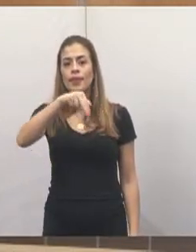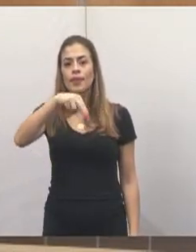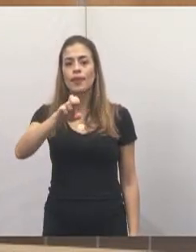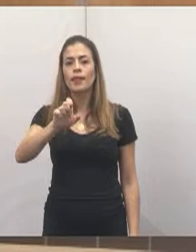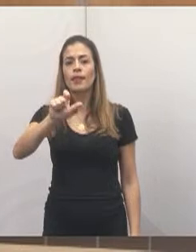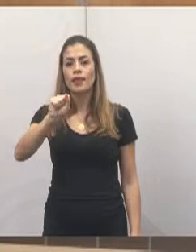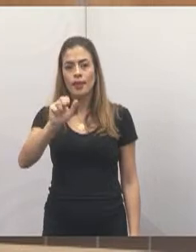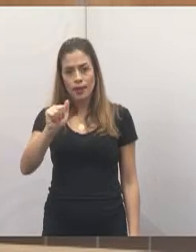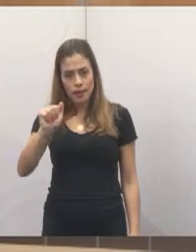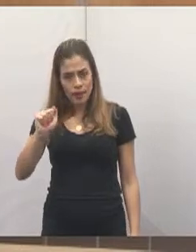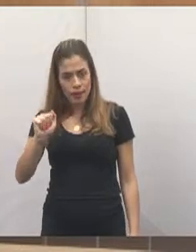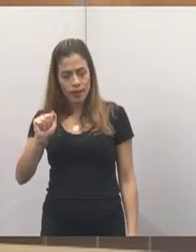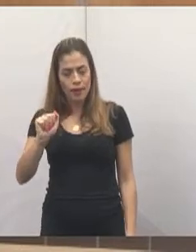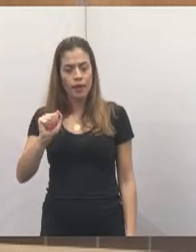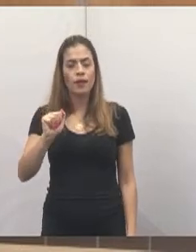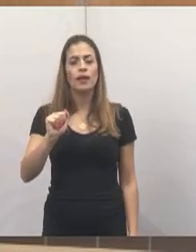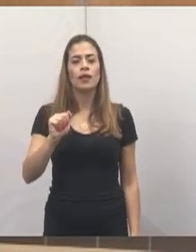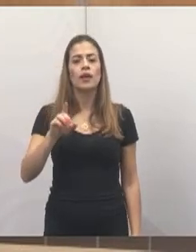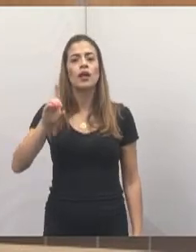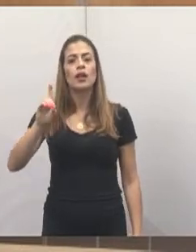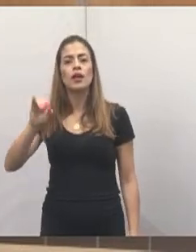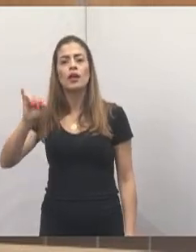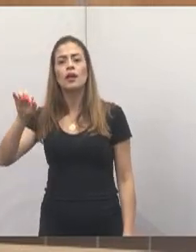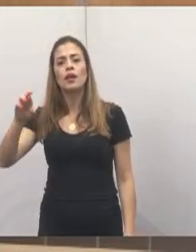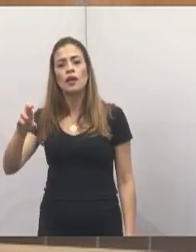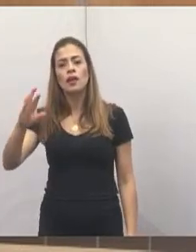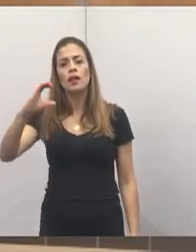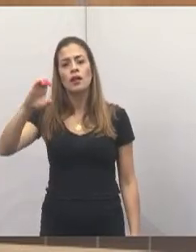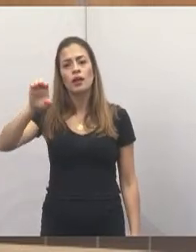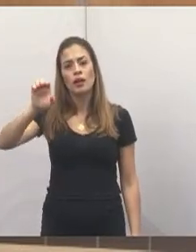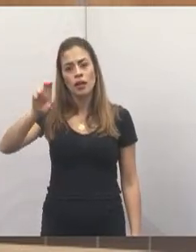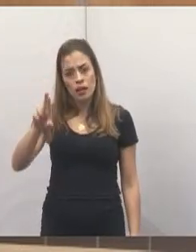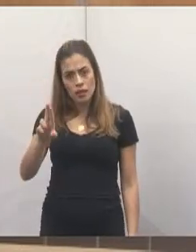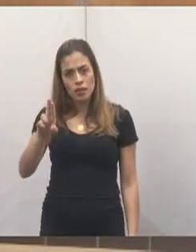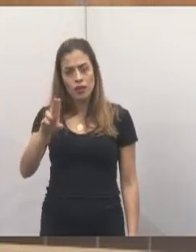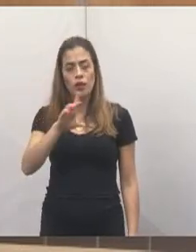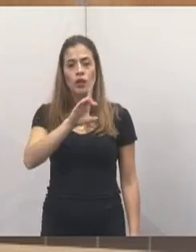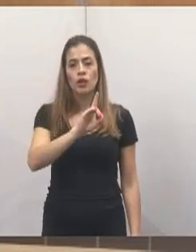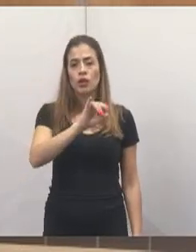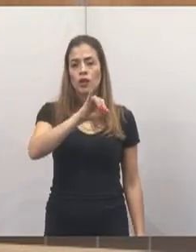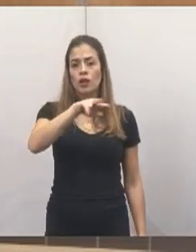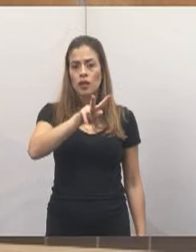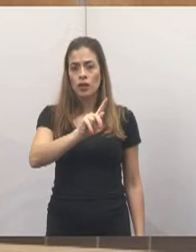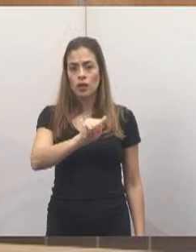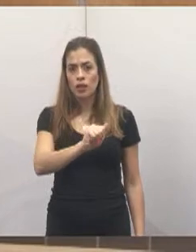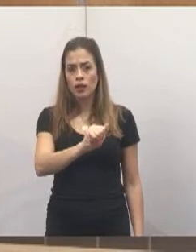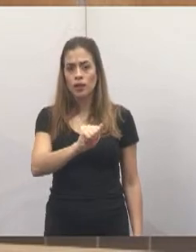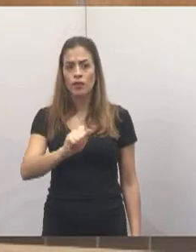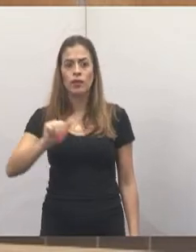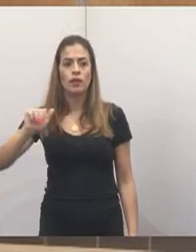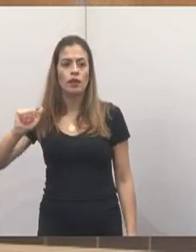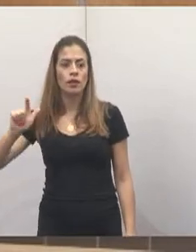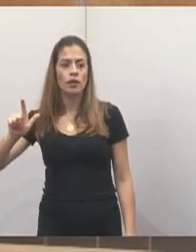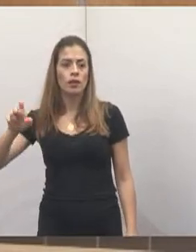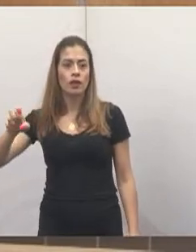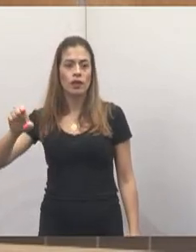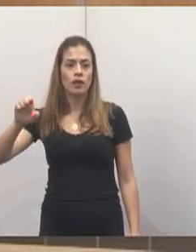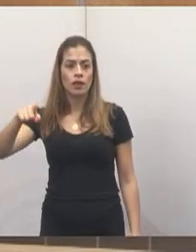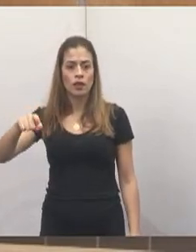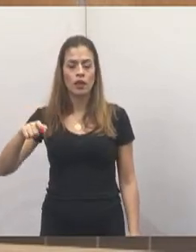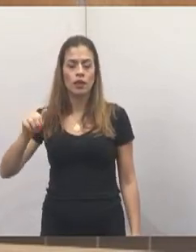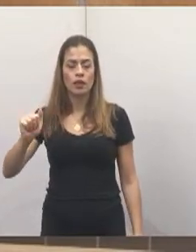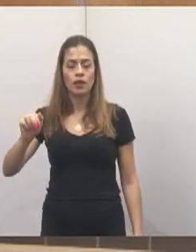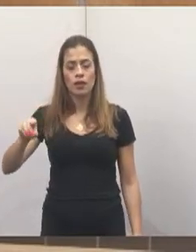Fernandes de Salles Santos, Dr. Disseu Mascarenhas, doutora Diva Lukacek, doutor Alexandre Augusto Silva